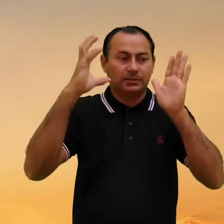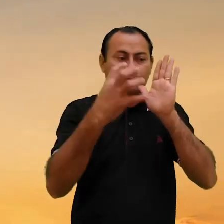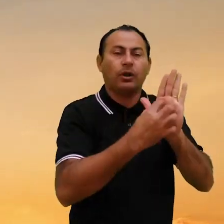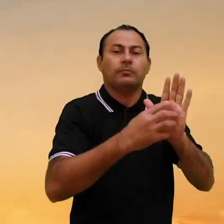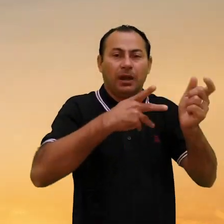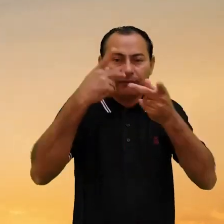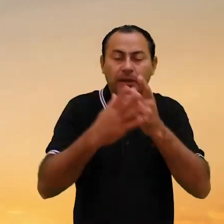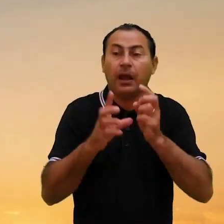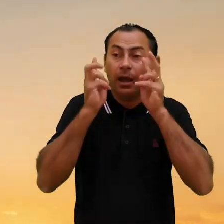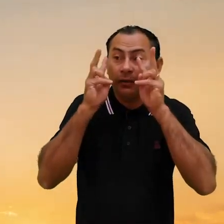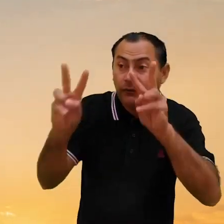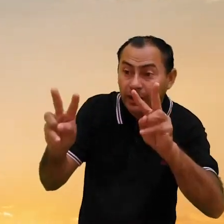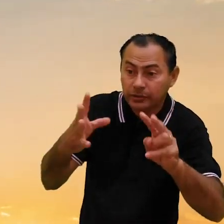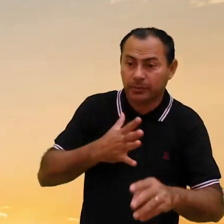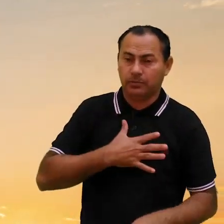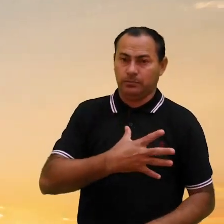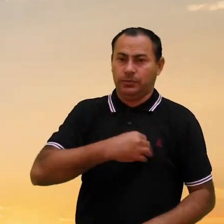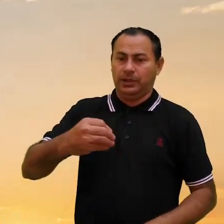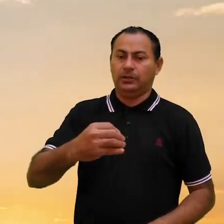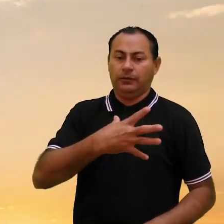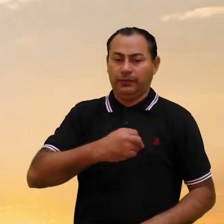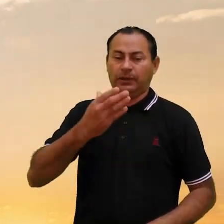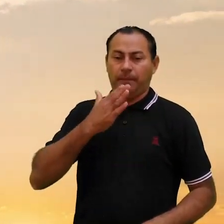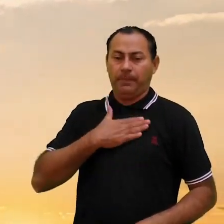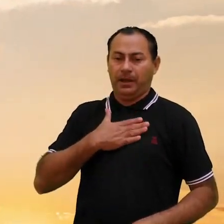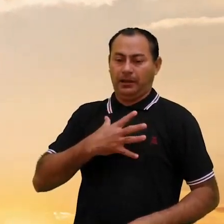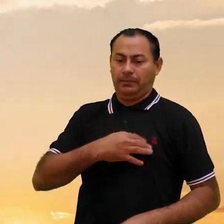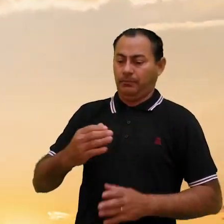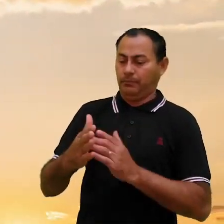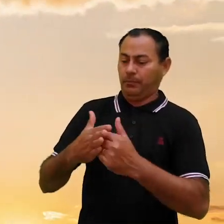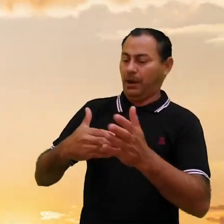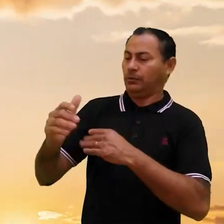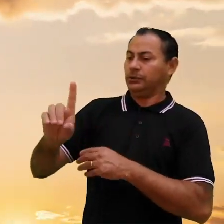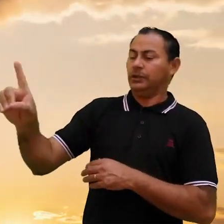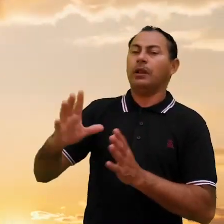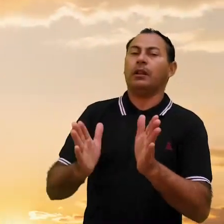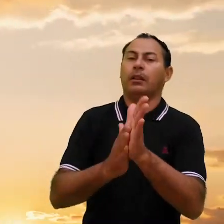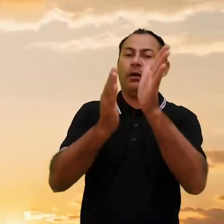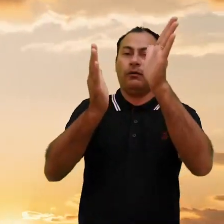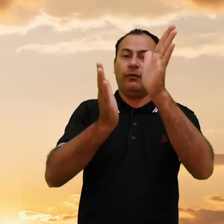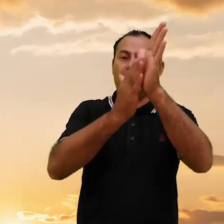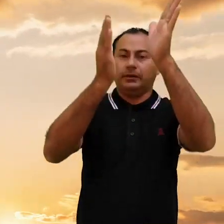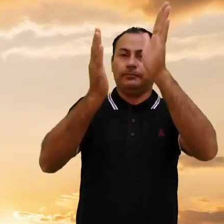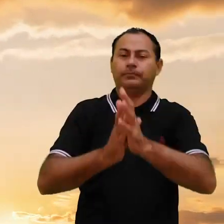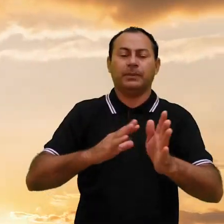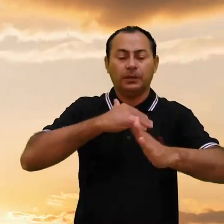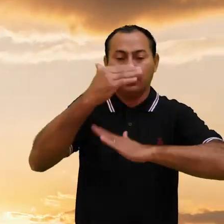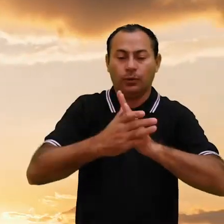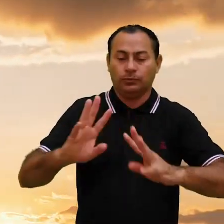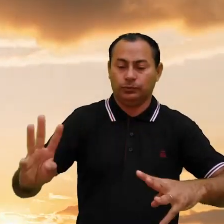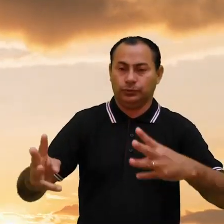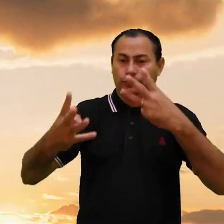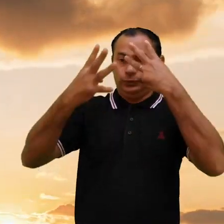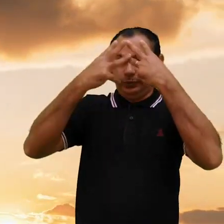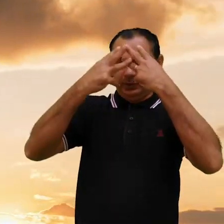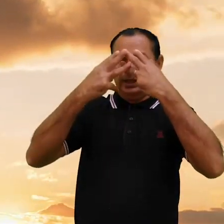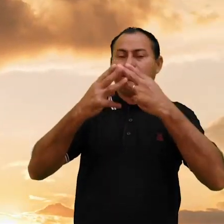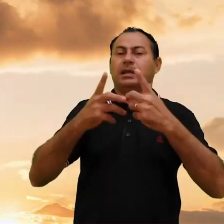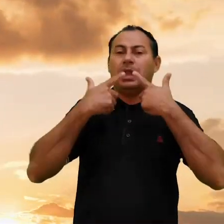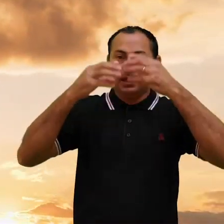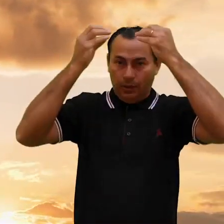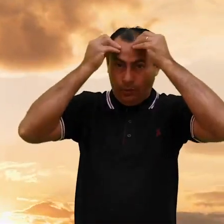assim, veja meu filho, filho da minha mão direita, louvai-o. Todo judeu aprecia muito